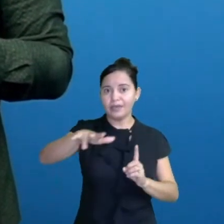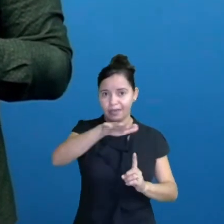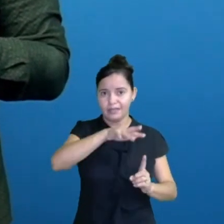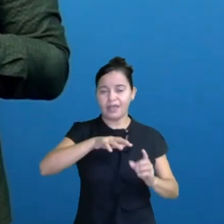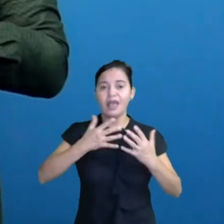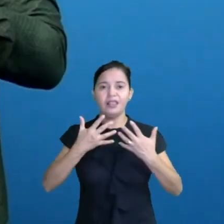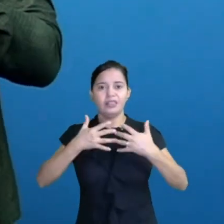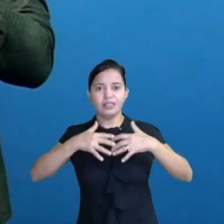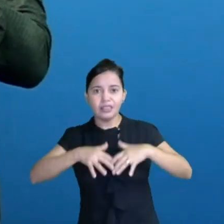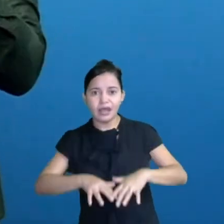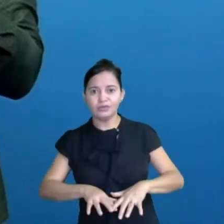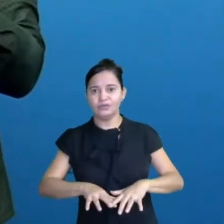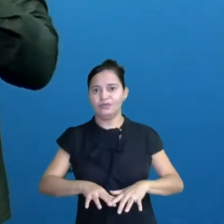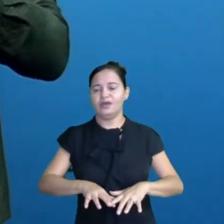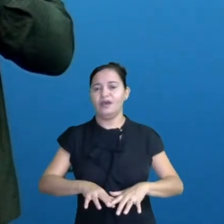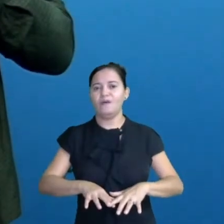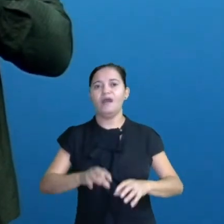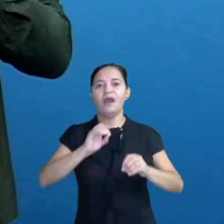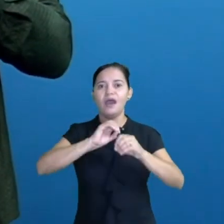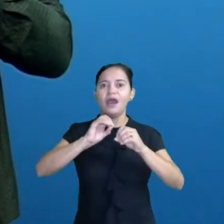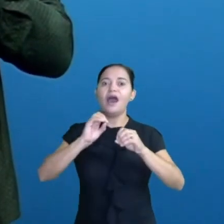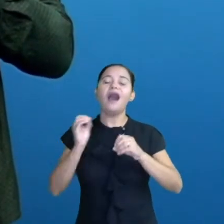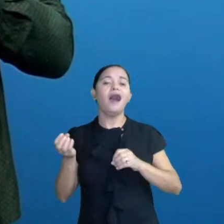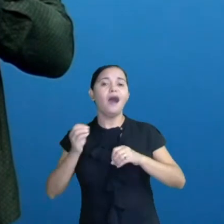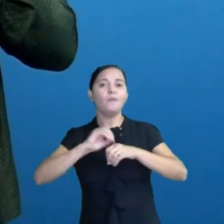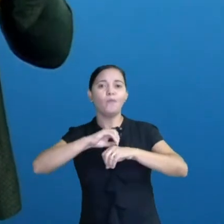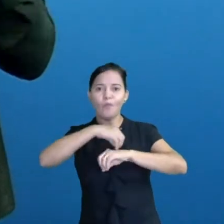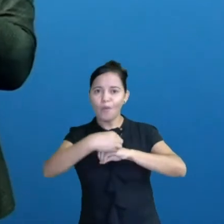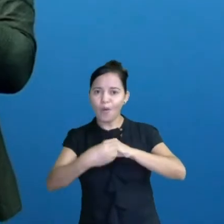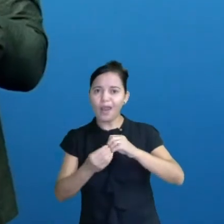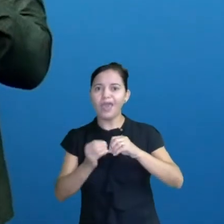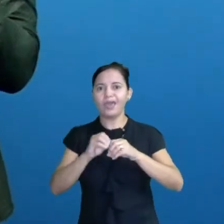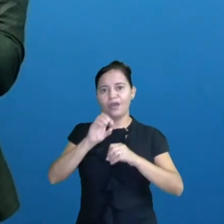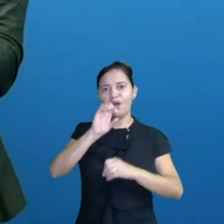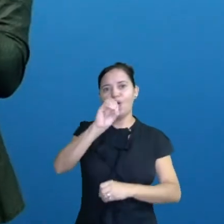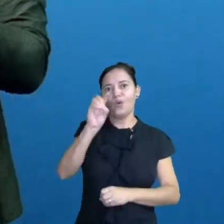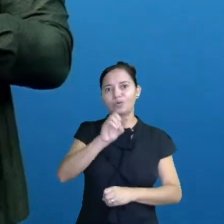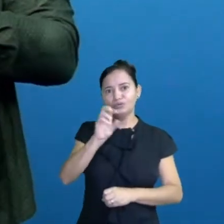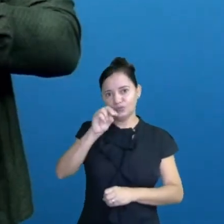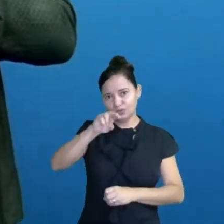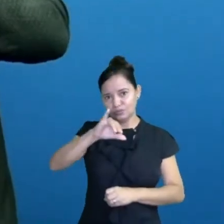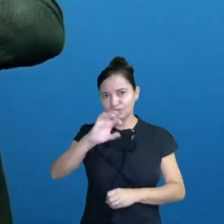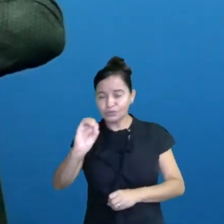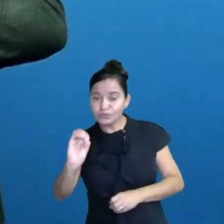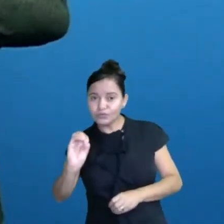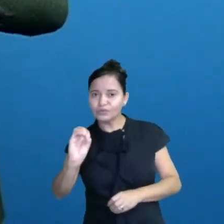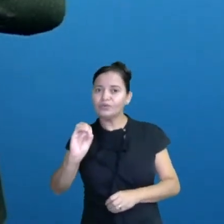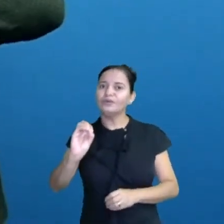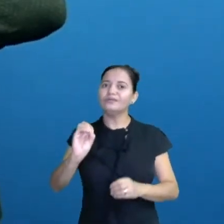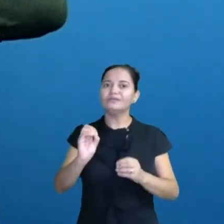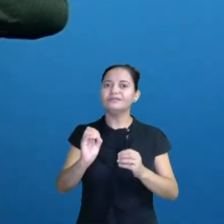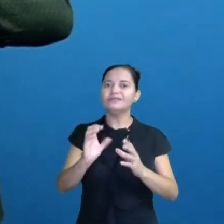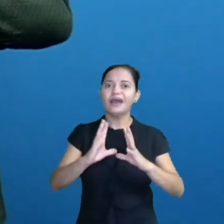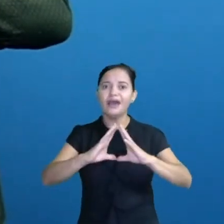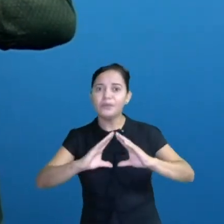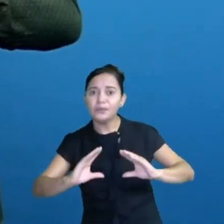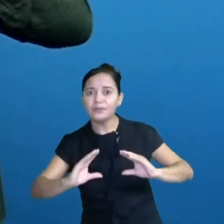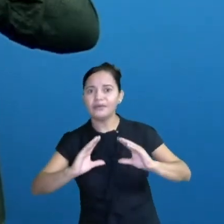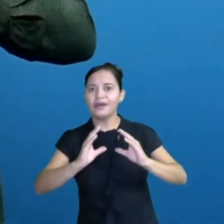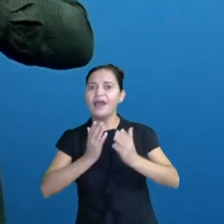ozônio, ele está sendo destruído, mas é de uma forma que é natural, é saudável, porque o planeta ele tem